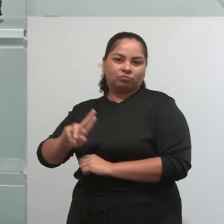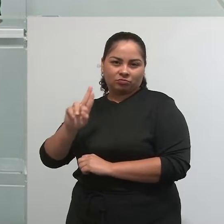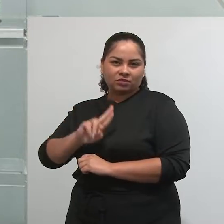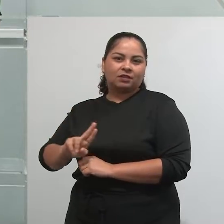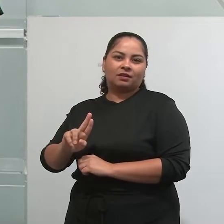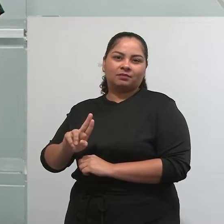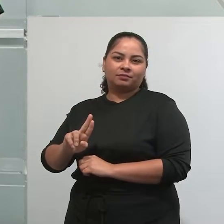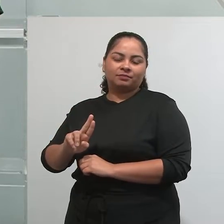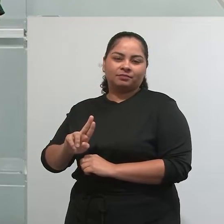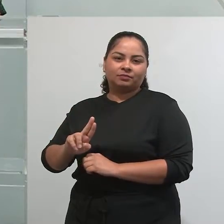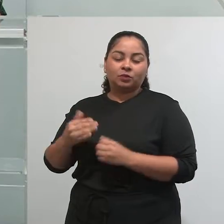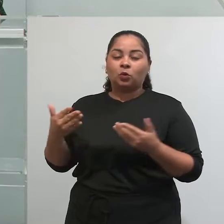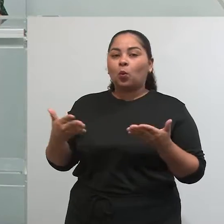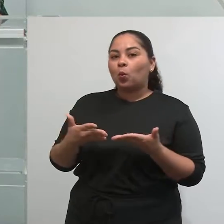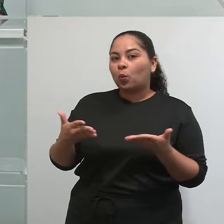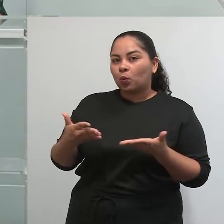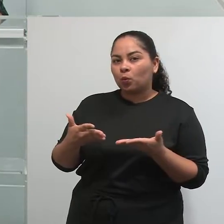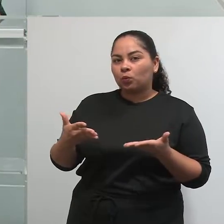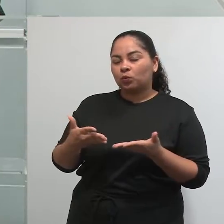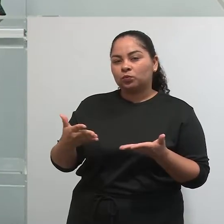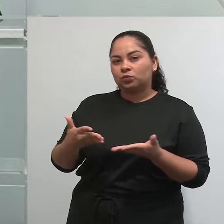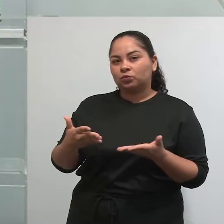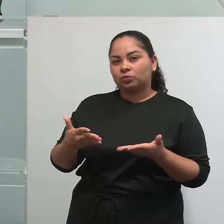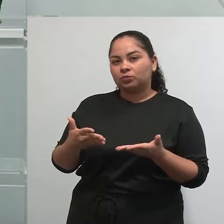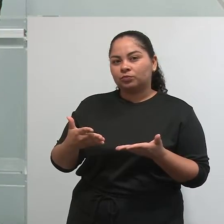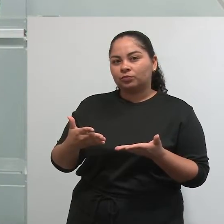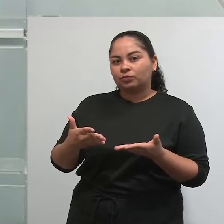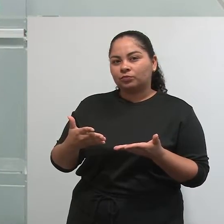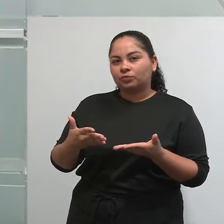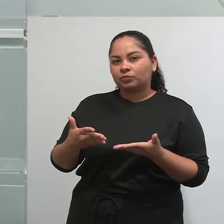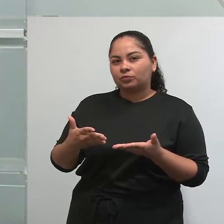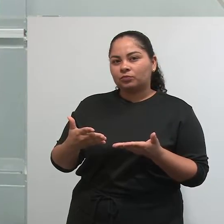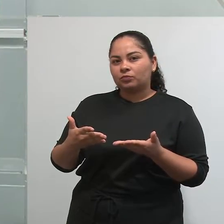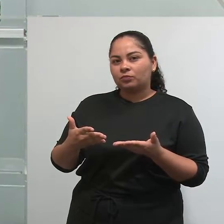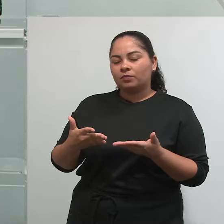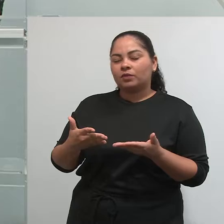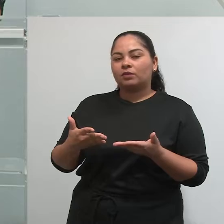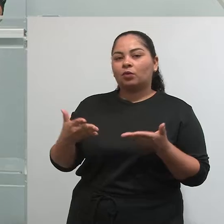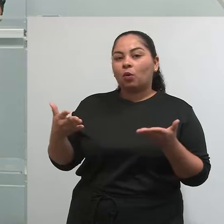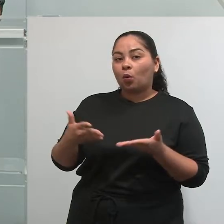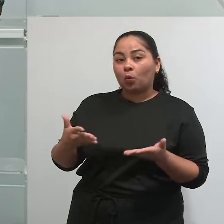já tem foram comprados, né? Mas hoje você não precisa mais